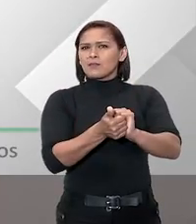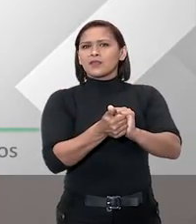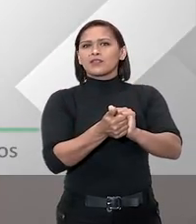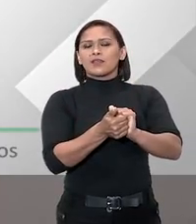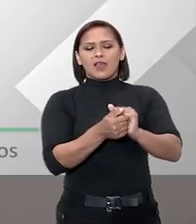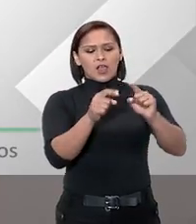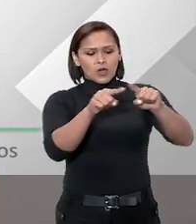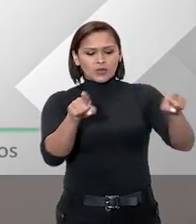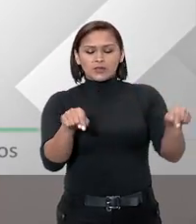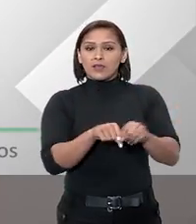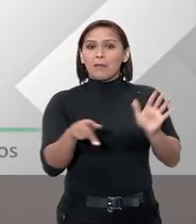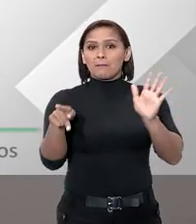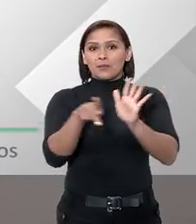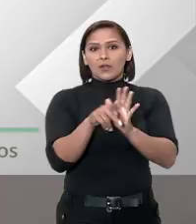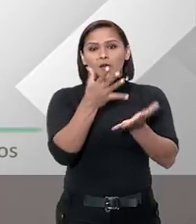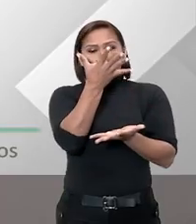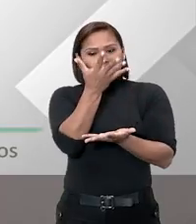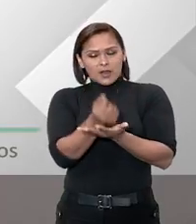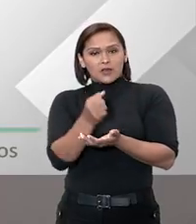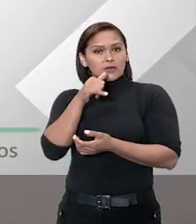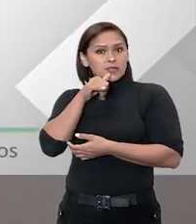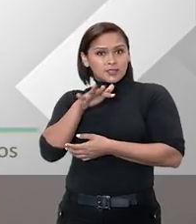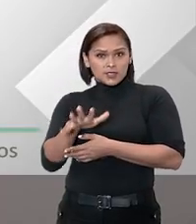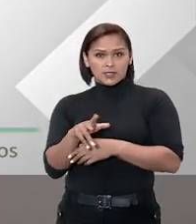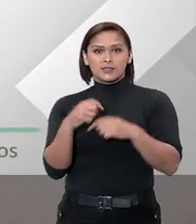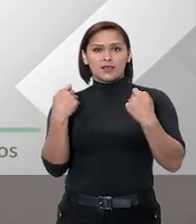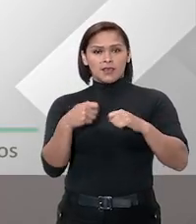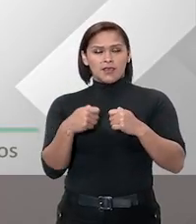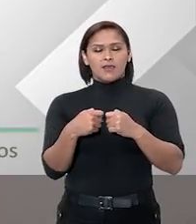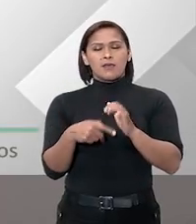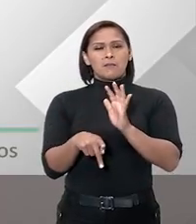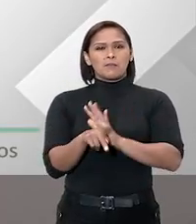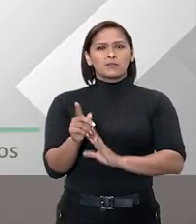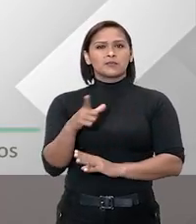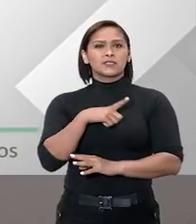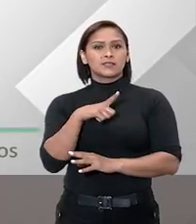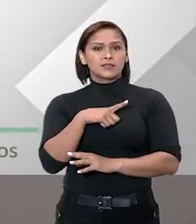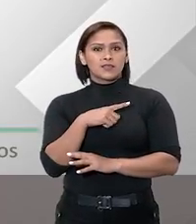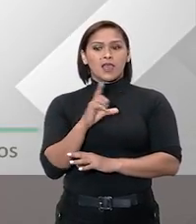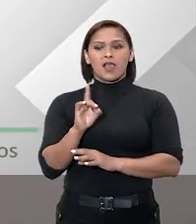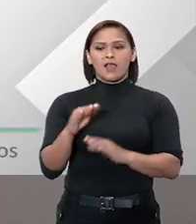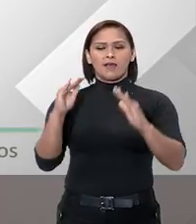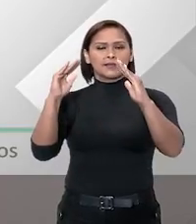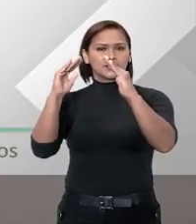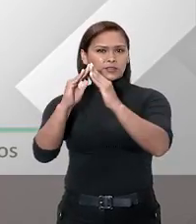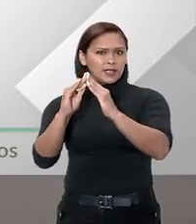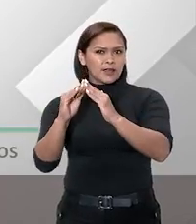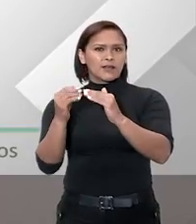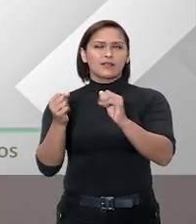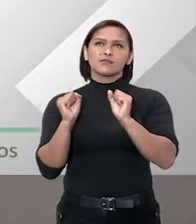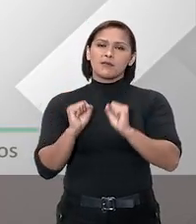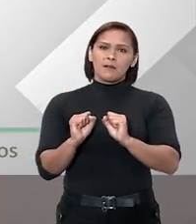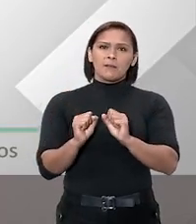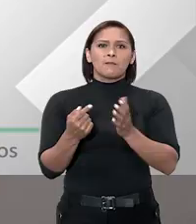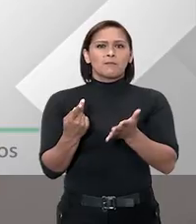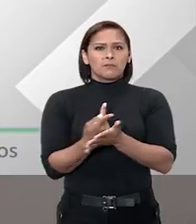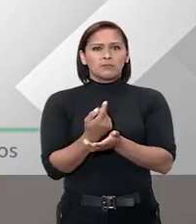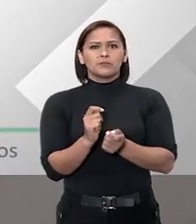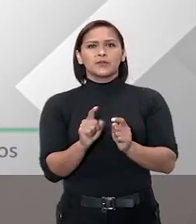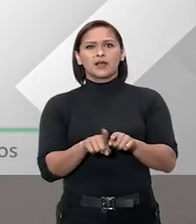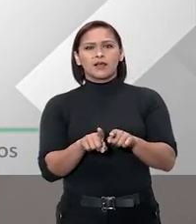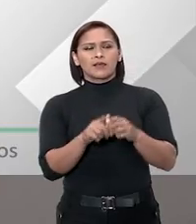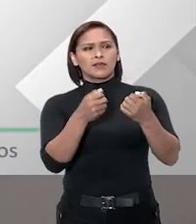com esses ambientes acolhedores. Ela será, esse ambiente, como disse, além de mobiliário, também terá que